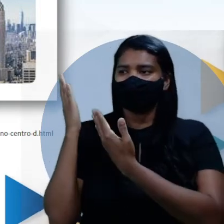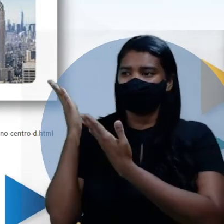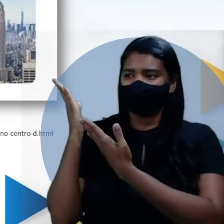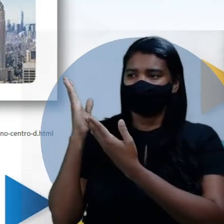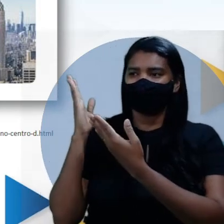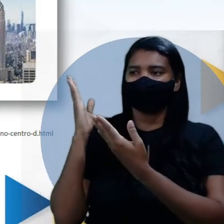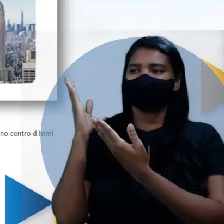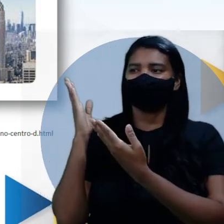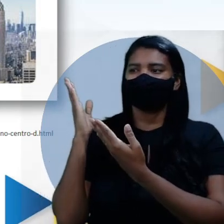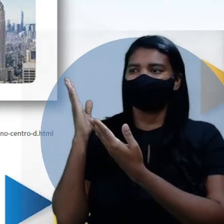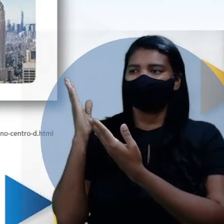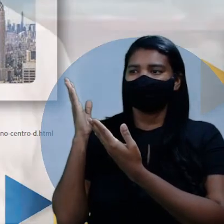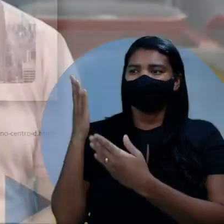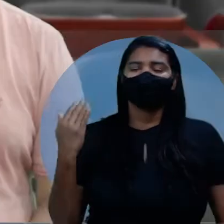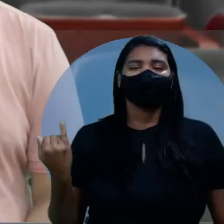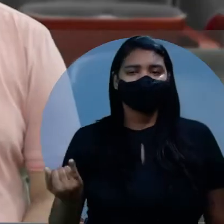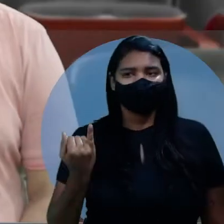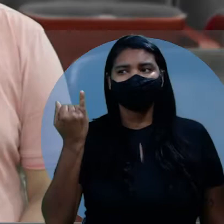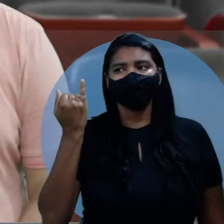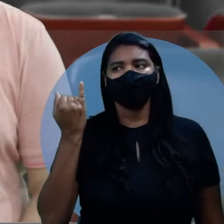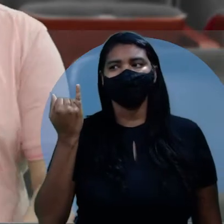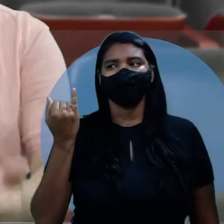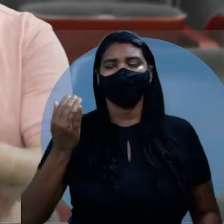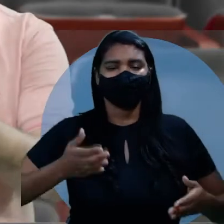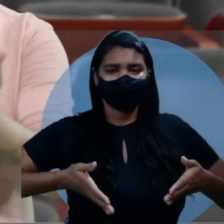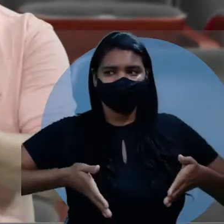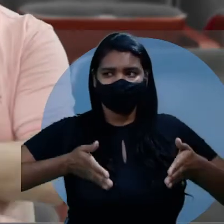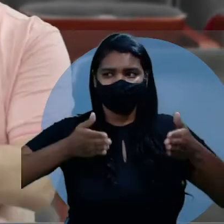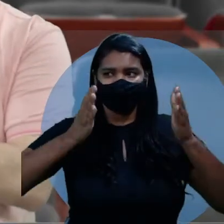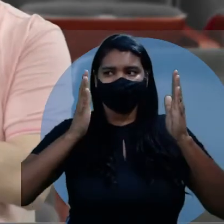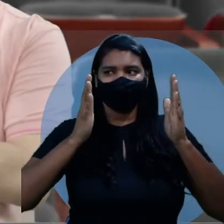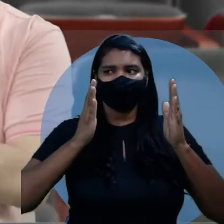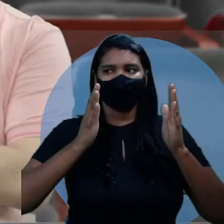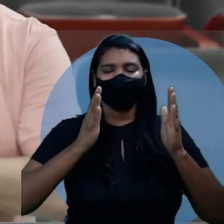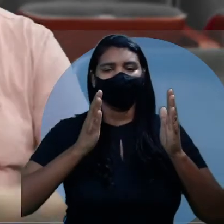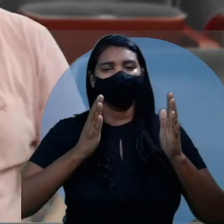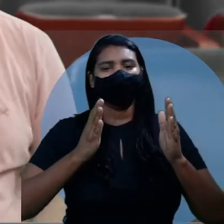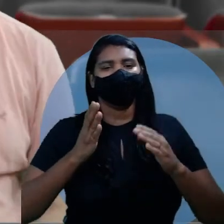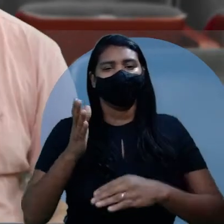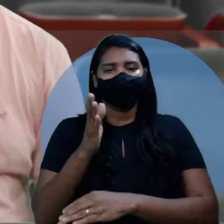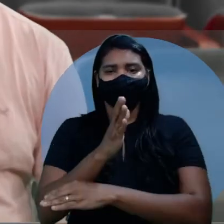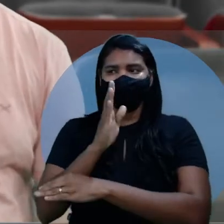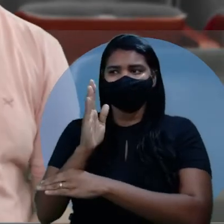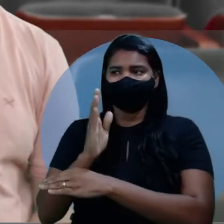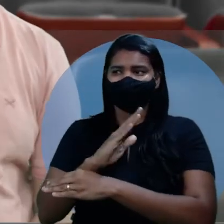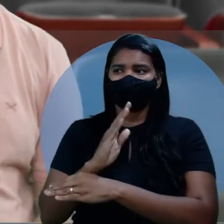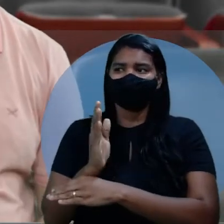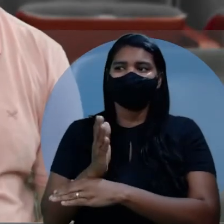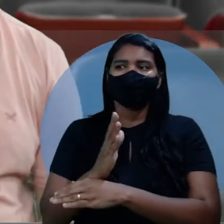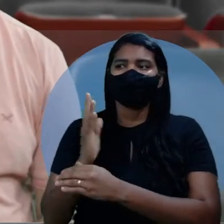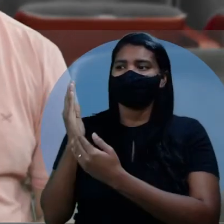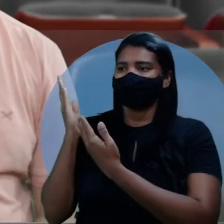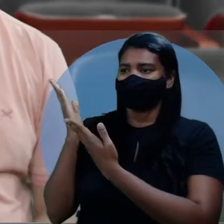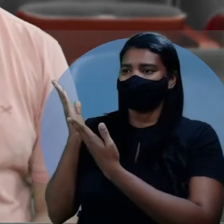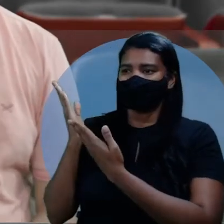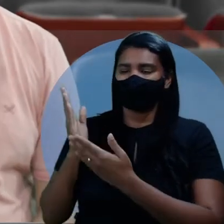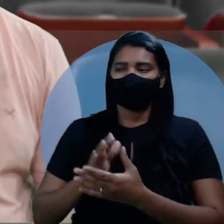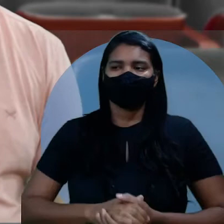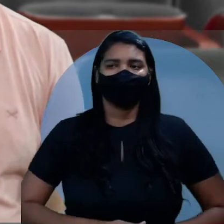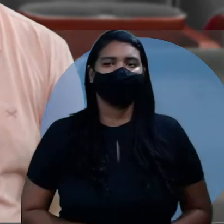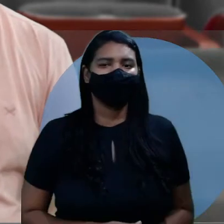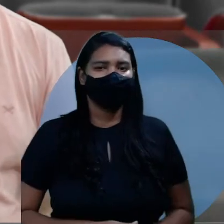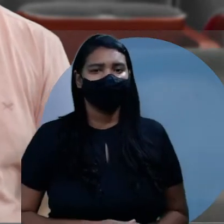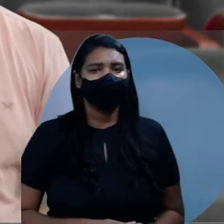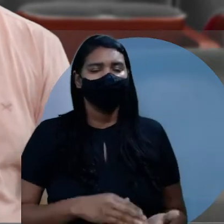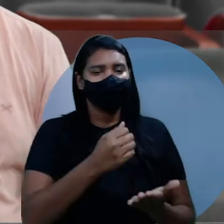Aí veja mais uma vez a importância desse prédio. É por isso que o professor falou justamente essa questão da importância dele ser tombado. E